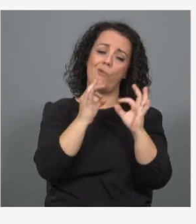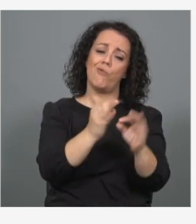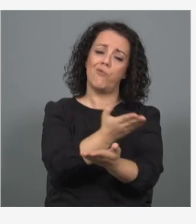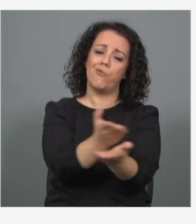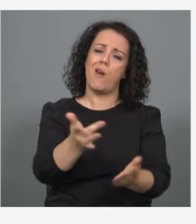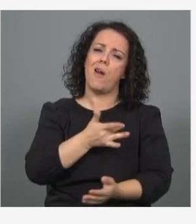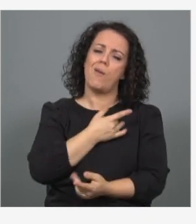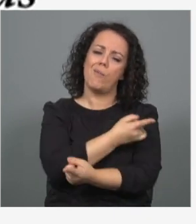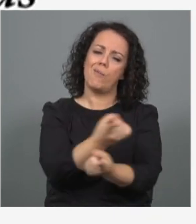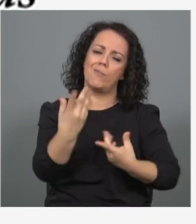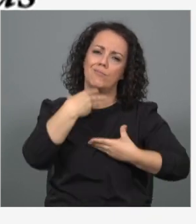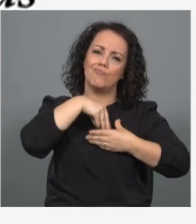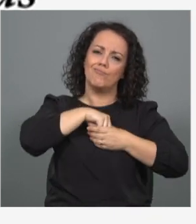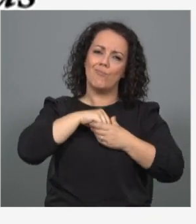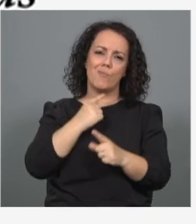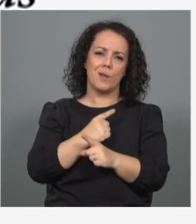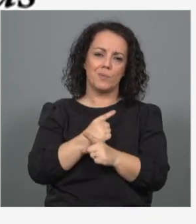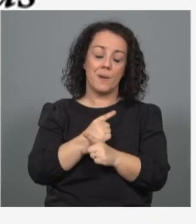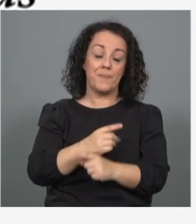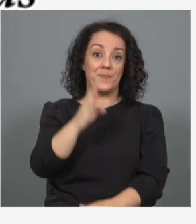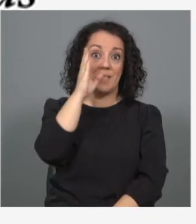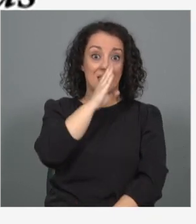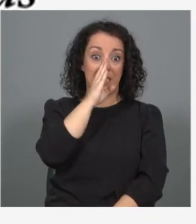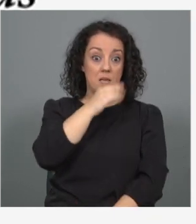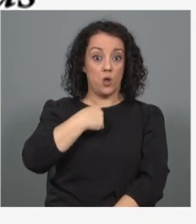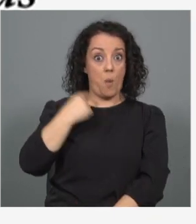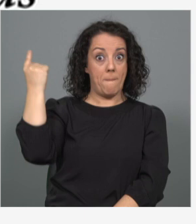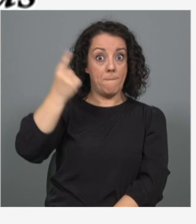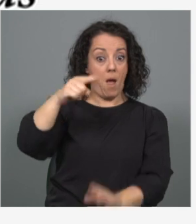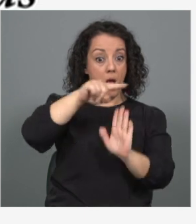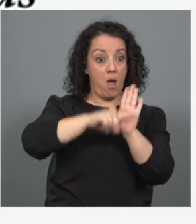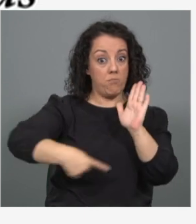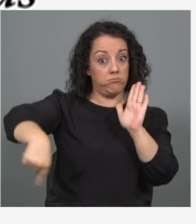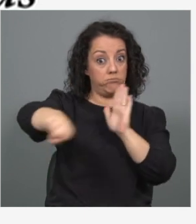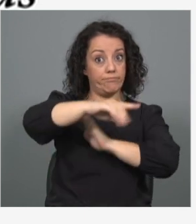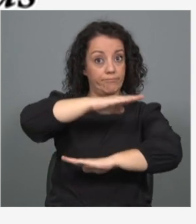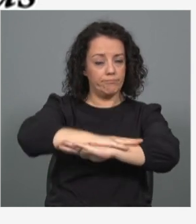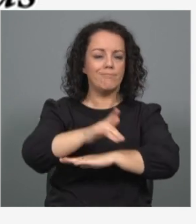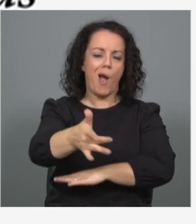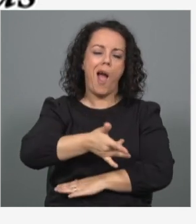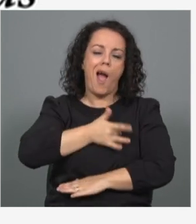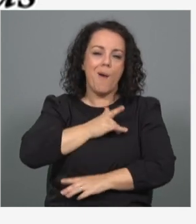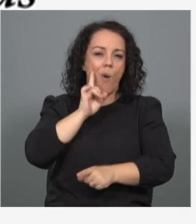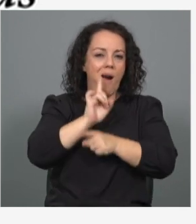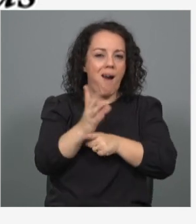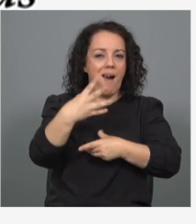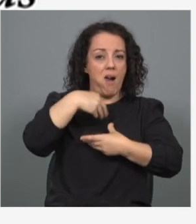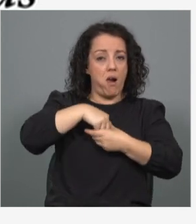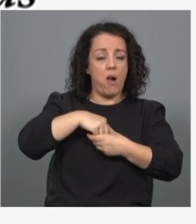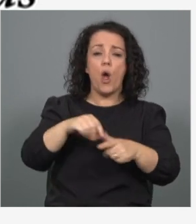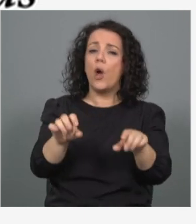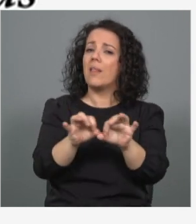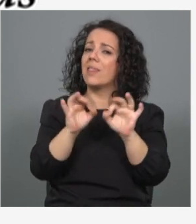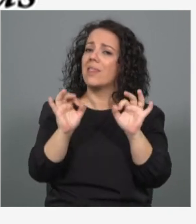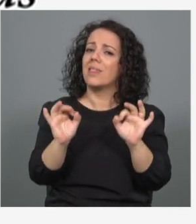meu amor. Se guardardes os meus mandamentos, permanecereis no meu amor. Assim como eu tenho guardado